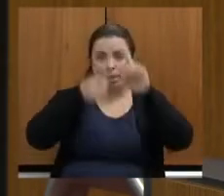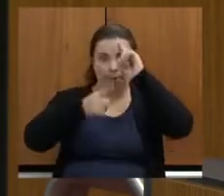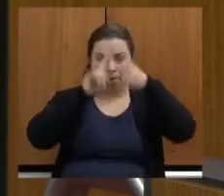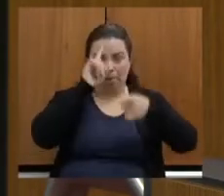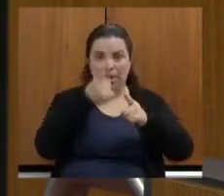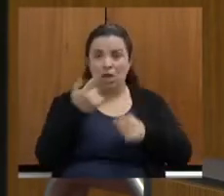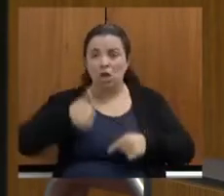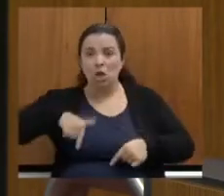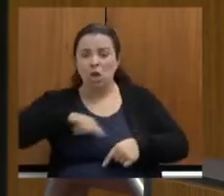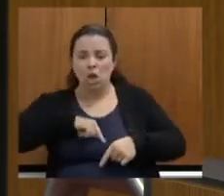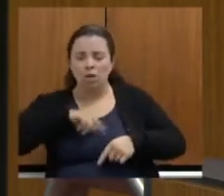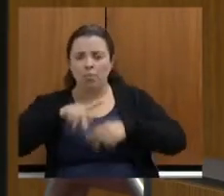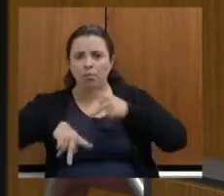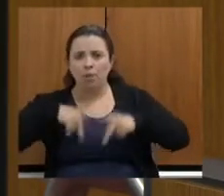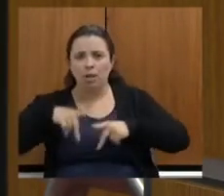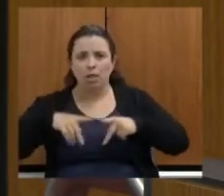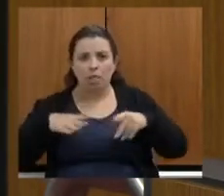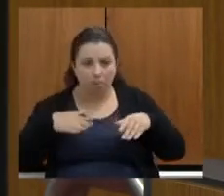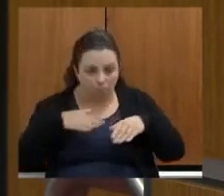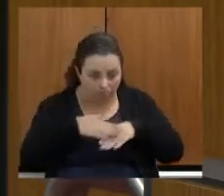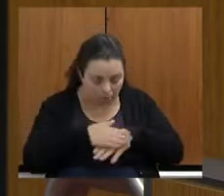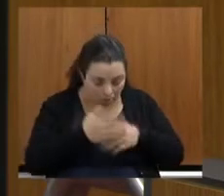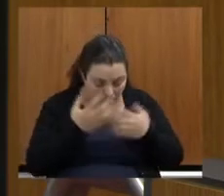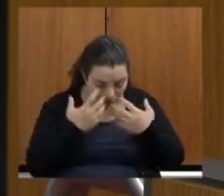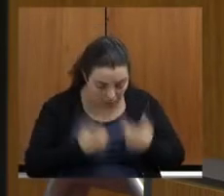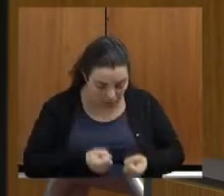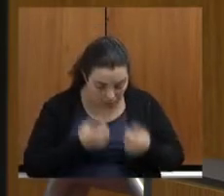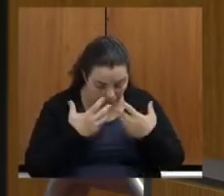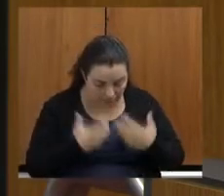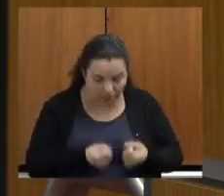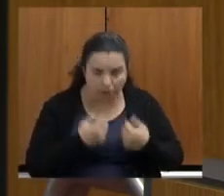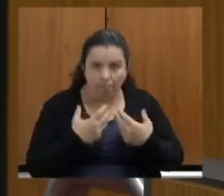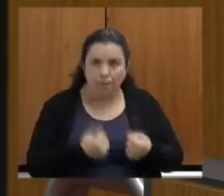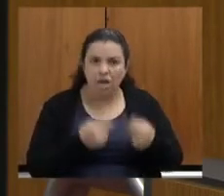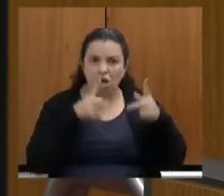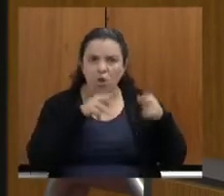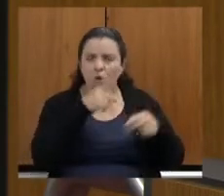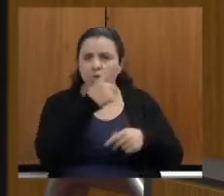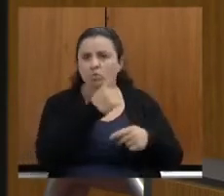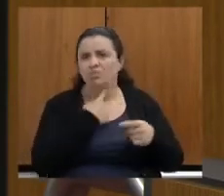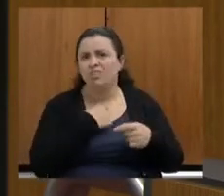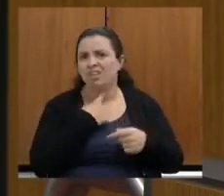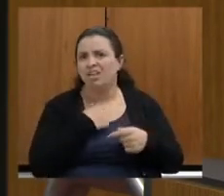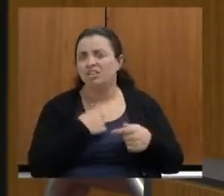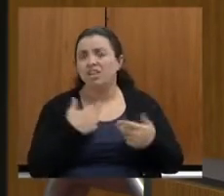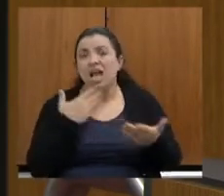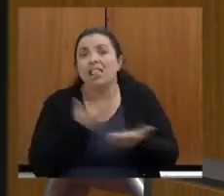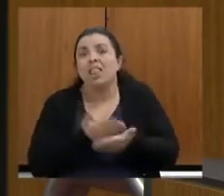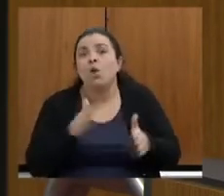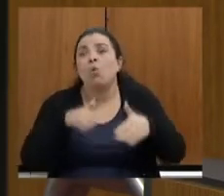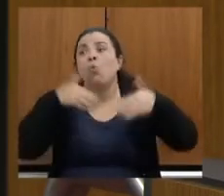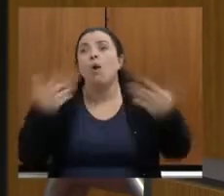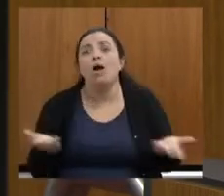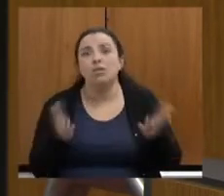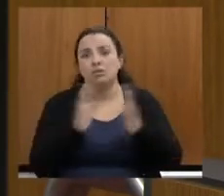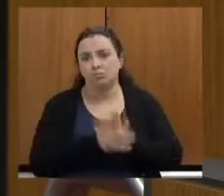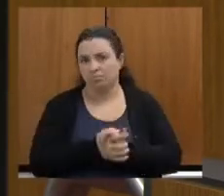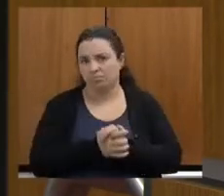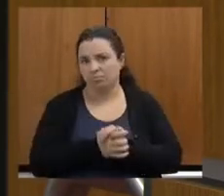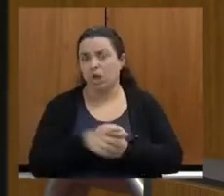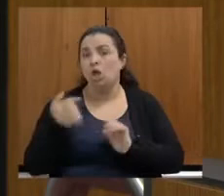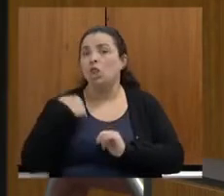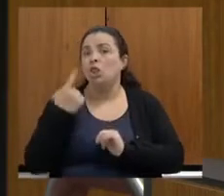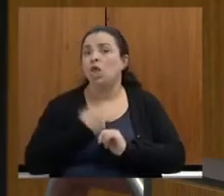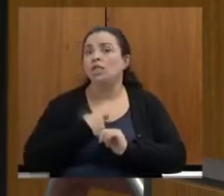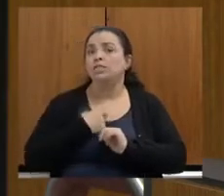abaixar a cabeça eu ia aceitar tudo do jeito e da forma que eles querem e a gente que tá na linha de